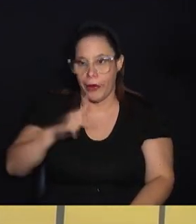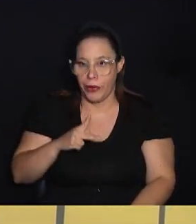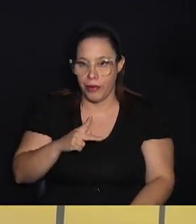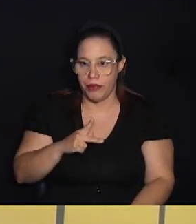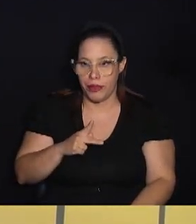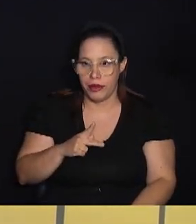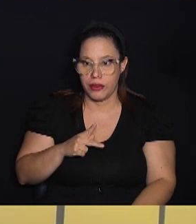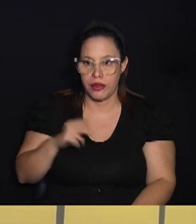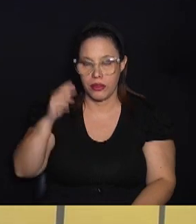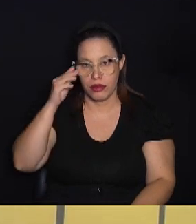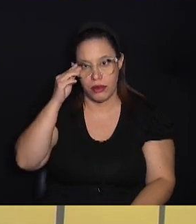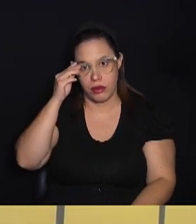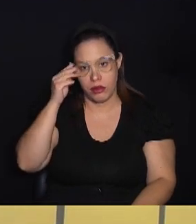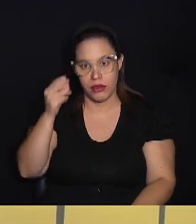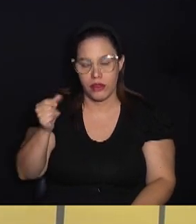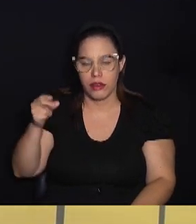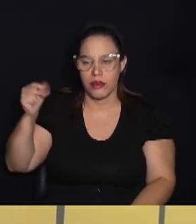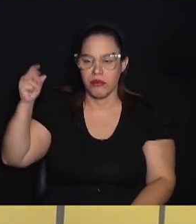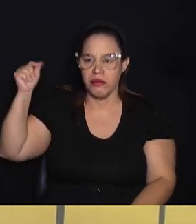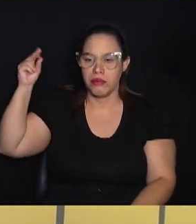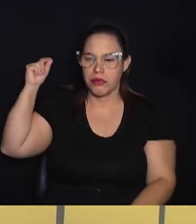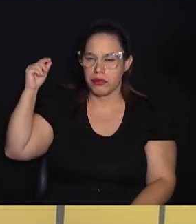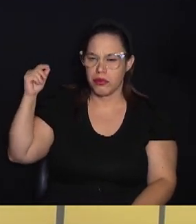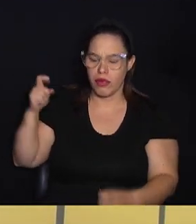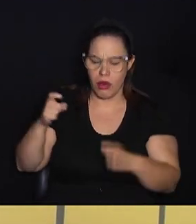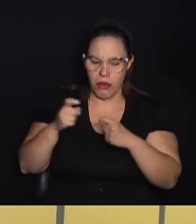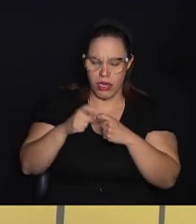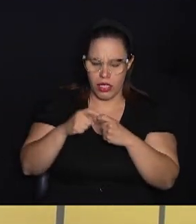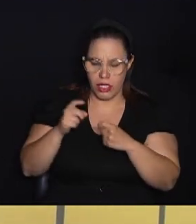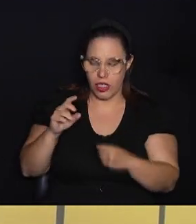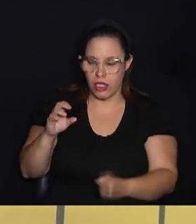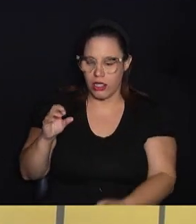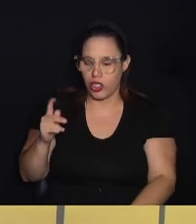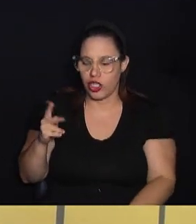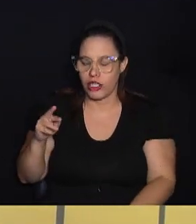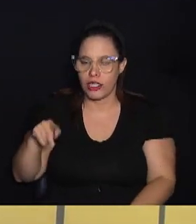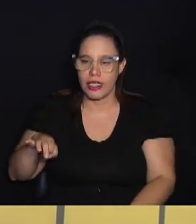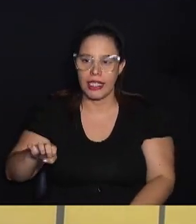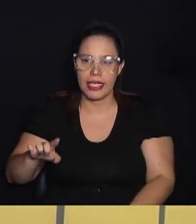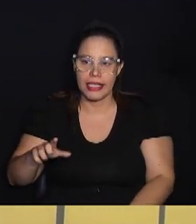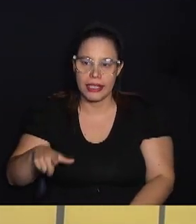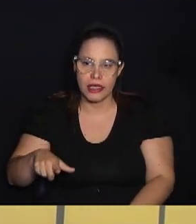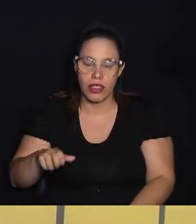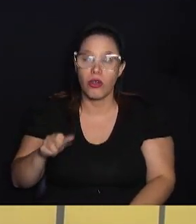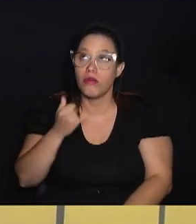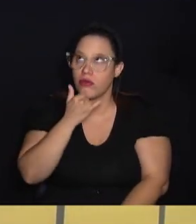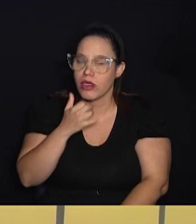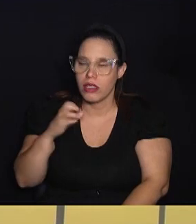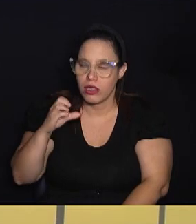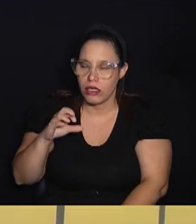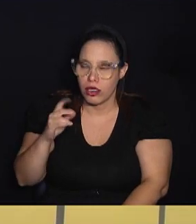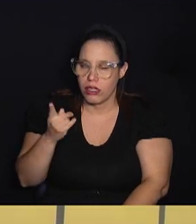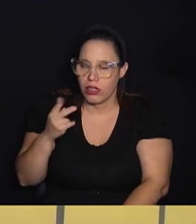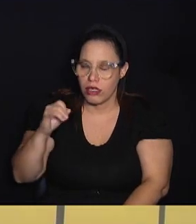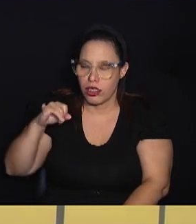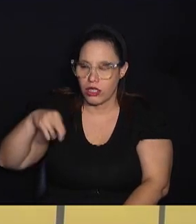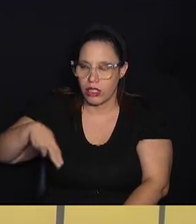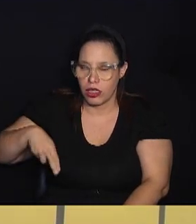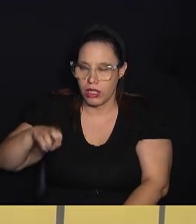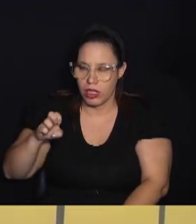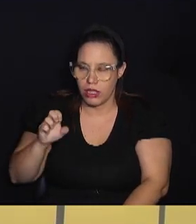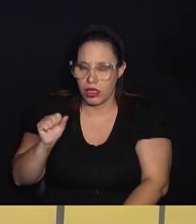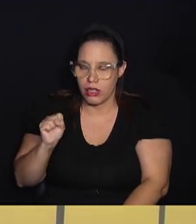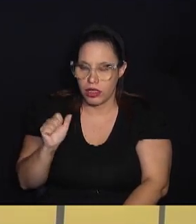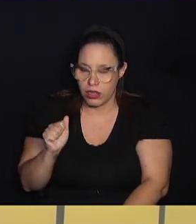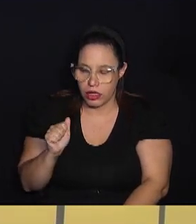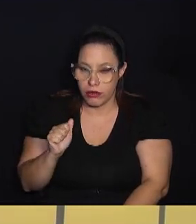nossa inclusive né a medicina chinesa é uma outra ciência e a medicina que a gente faz hoje também é uma ciência específica